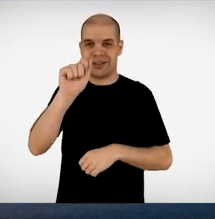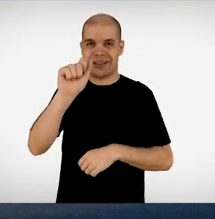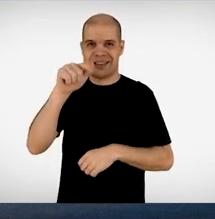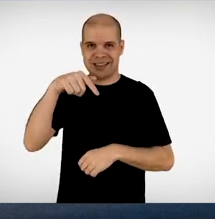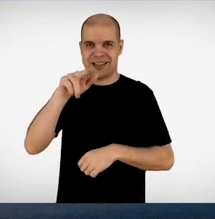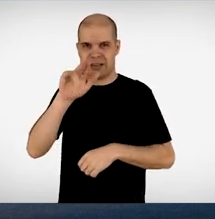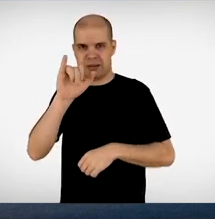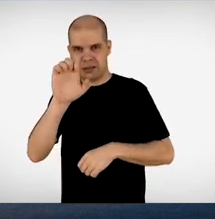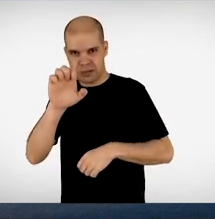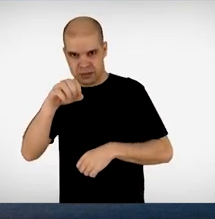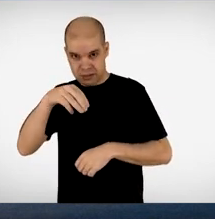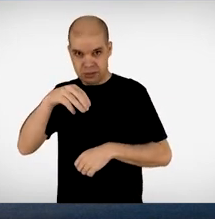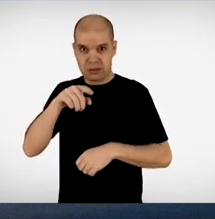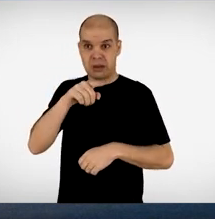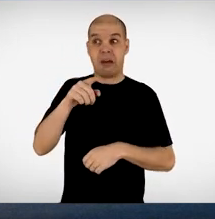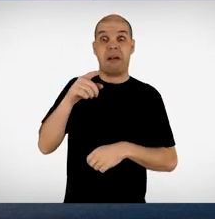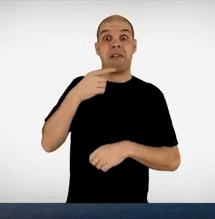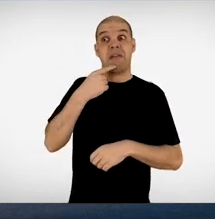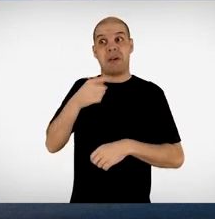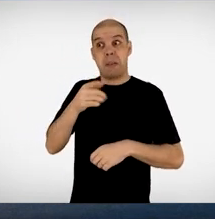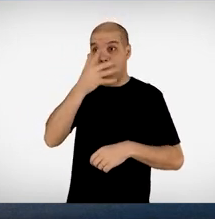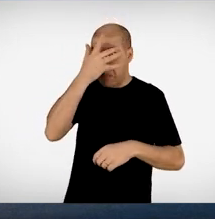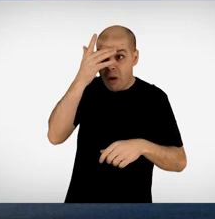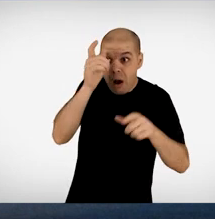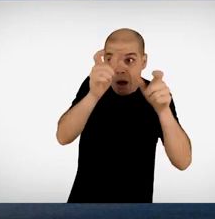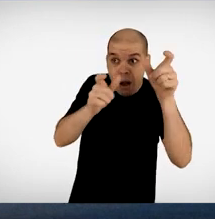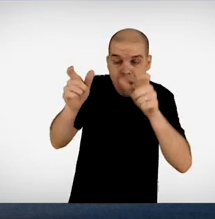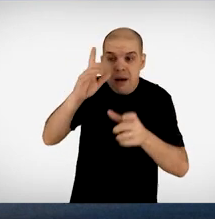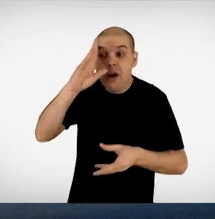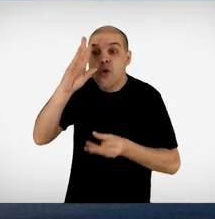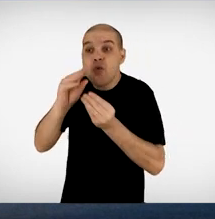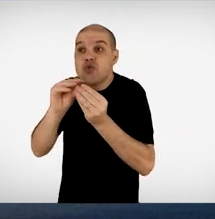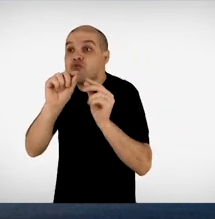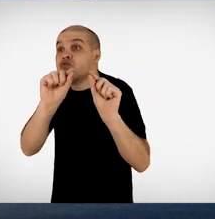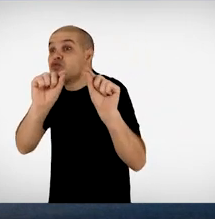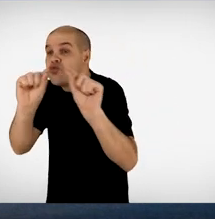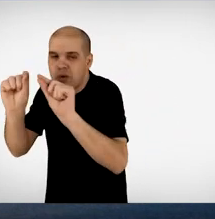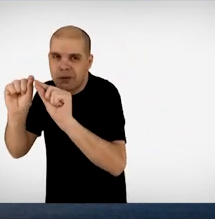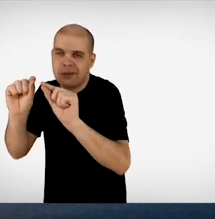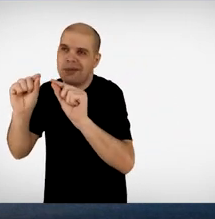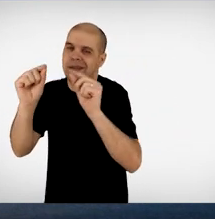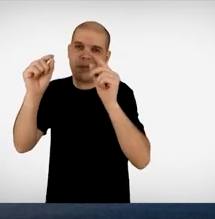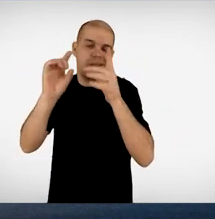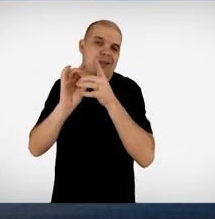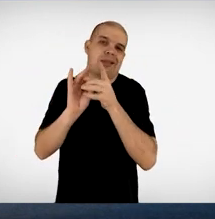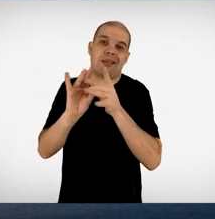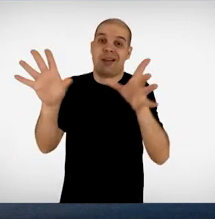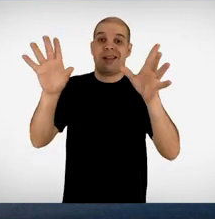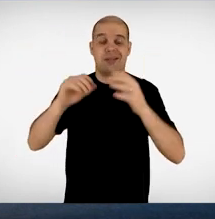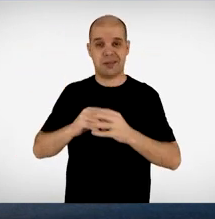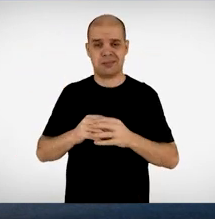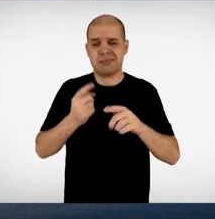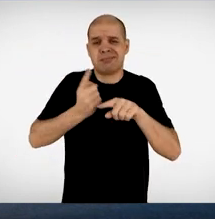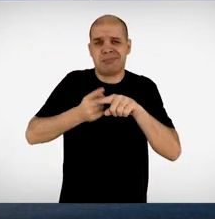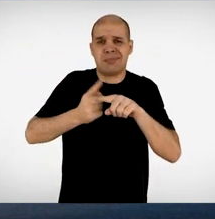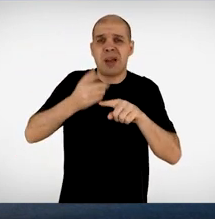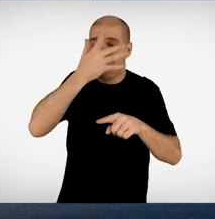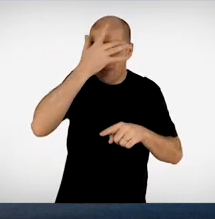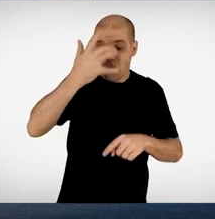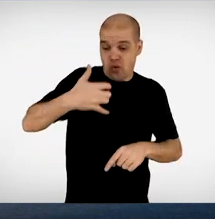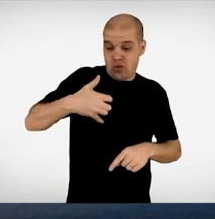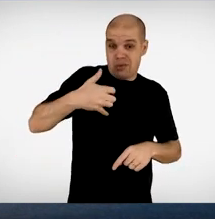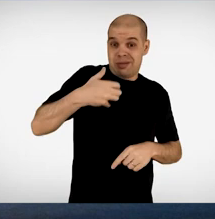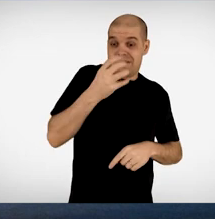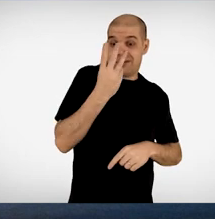conclusões definitivas, que a gente sabe que nem existem, né? E, aos 30 anos, a gente se dá o luxo de fazer